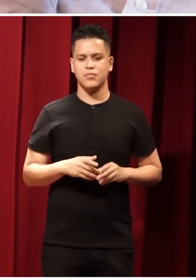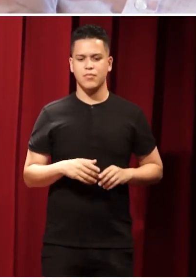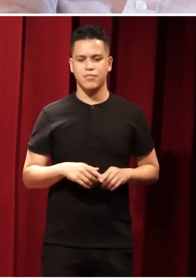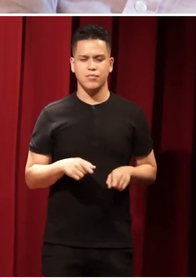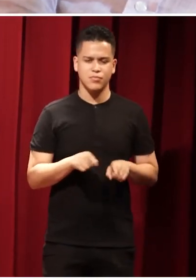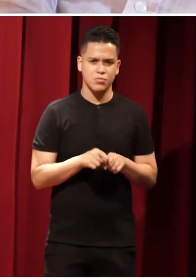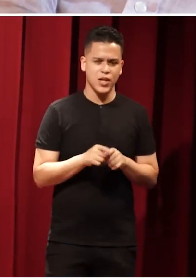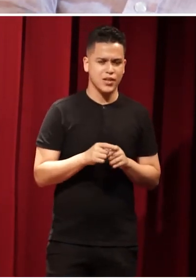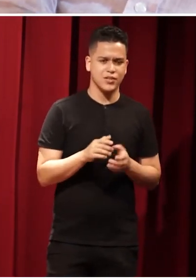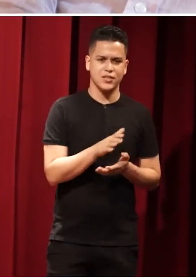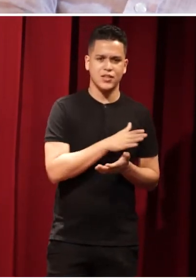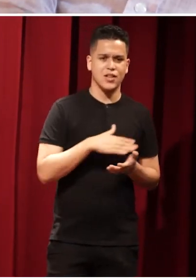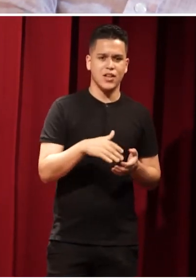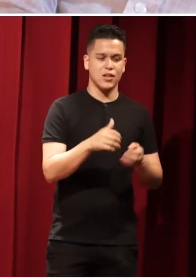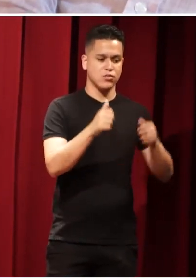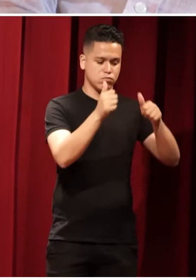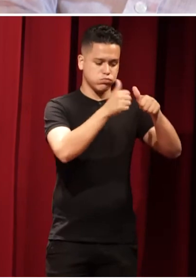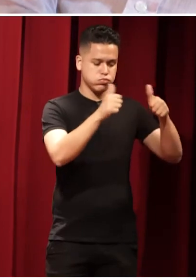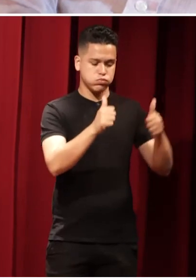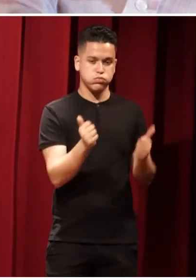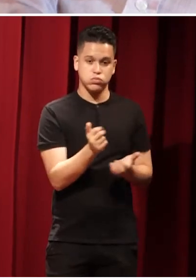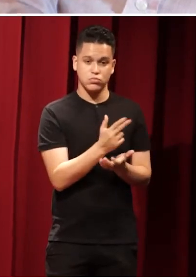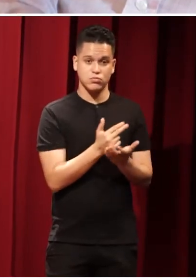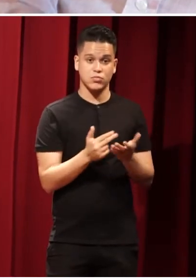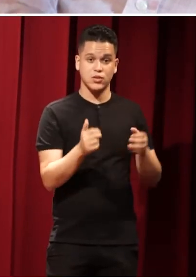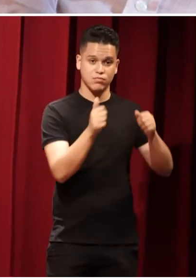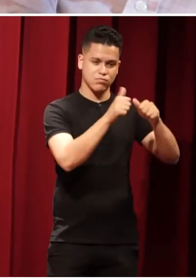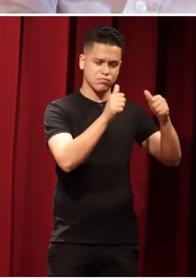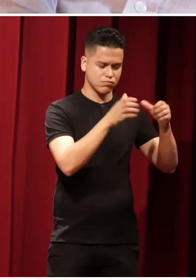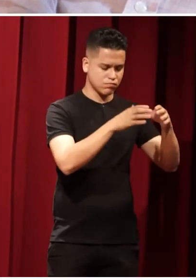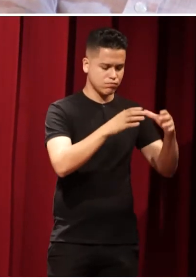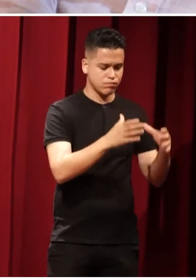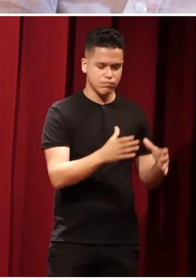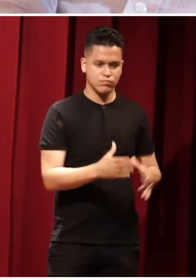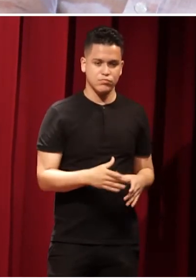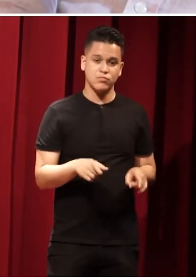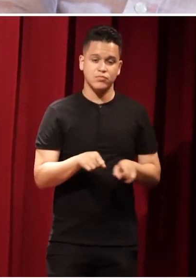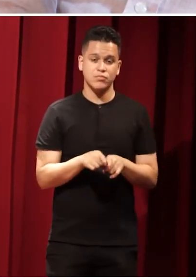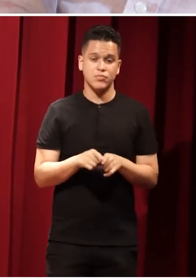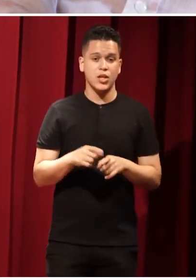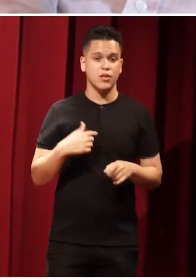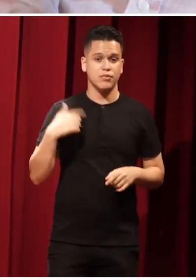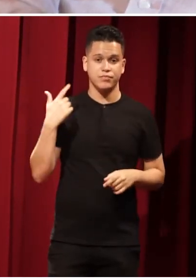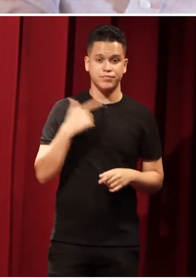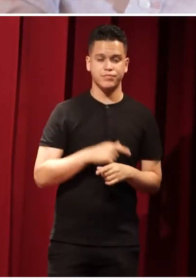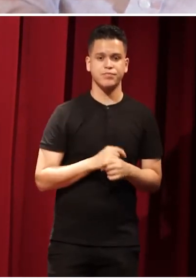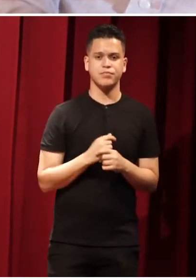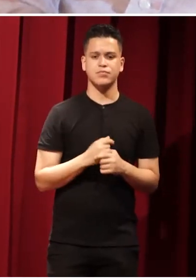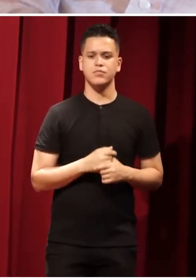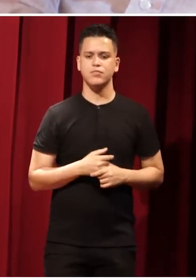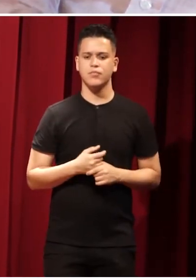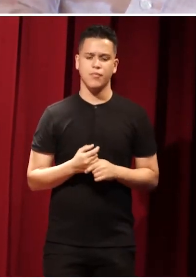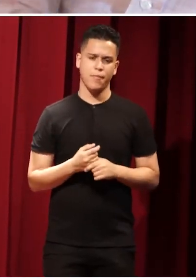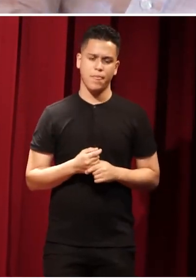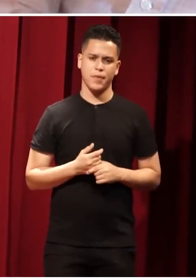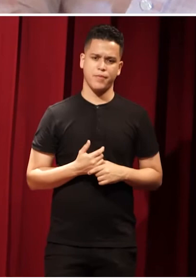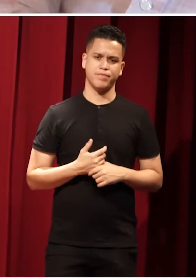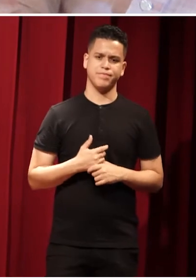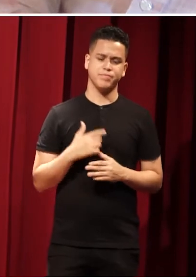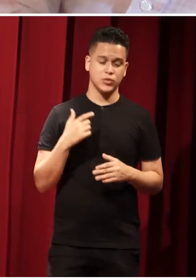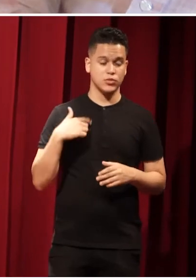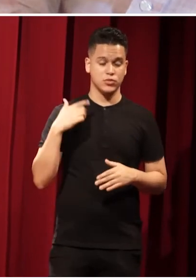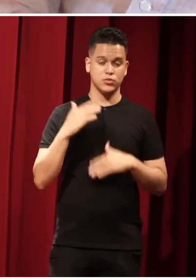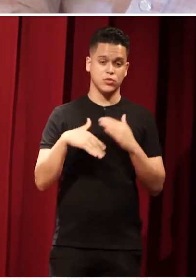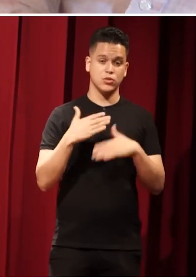artista plástico, né? Me tornei artesão a partir de um projeto que eu desenvolvi colhendo uma diversidade de